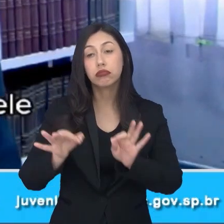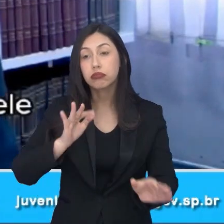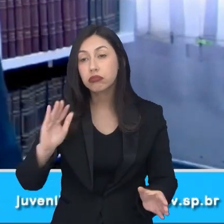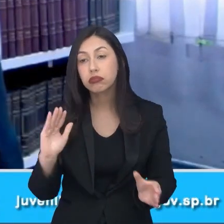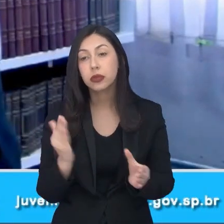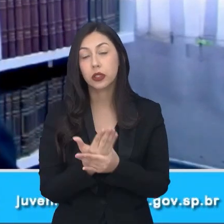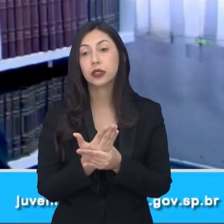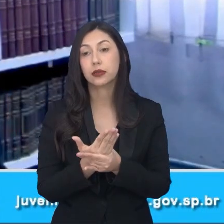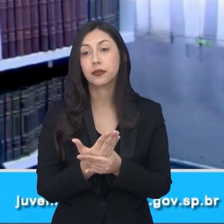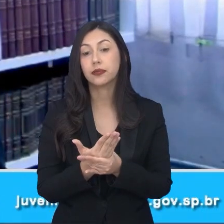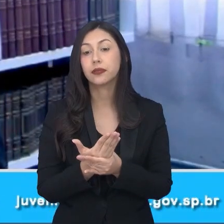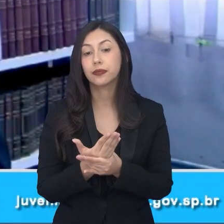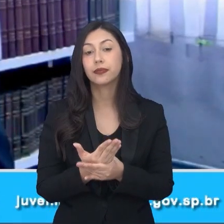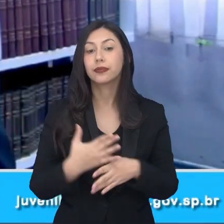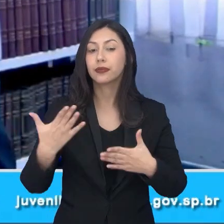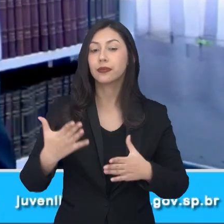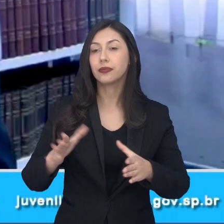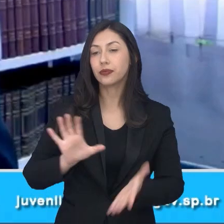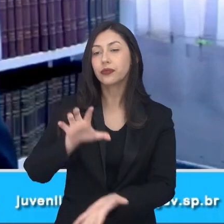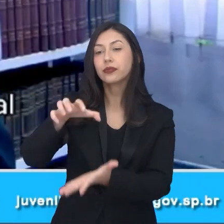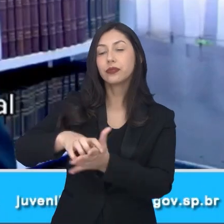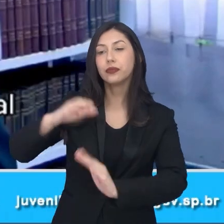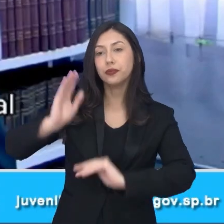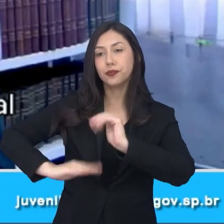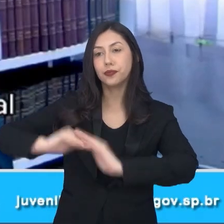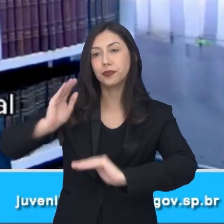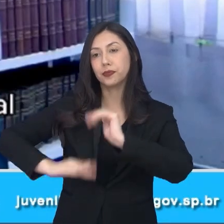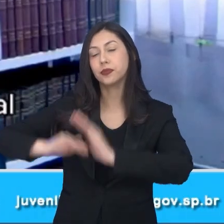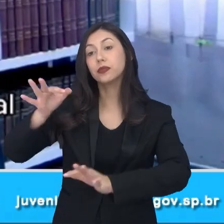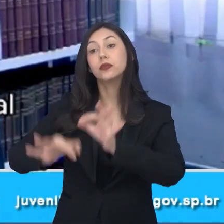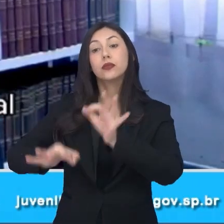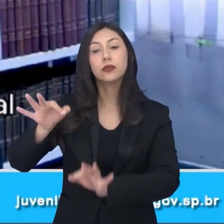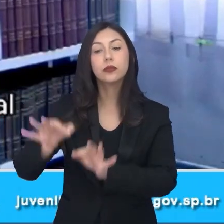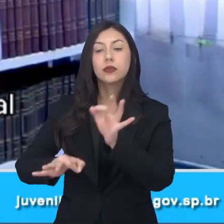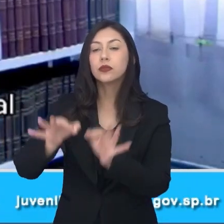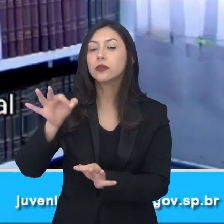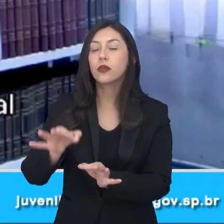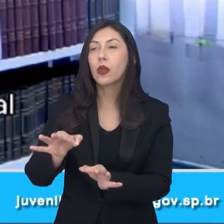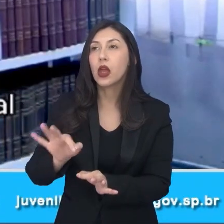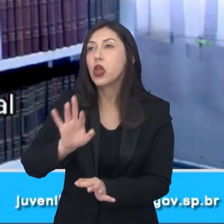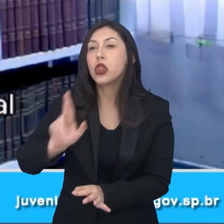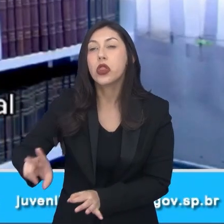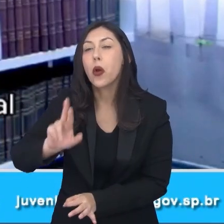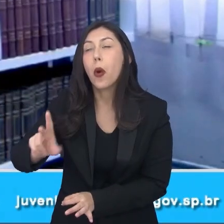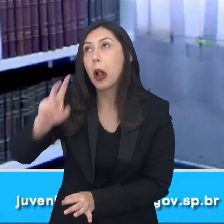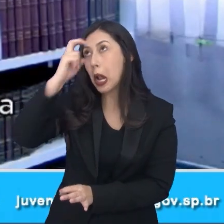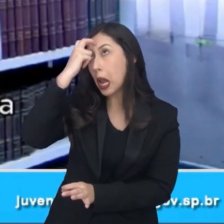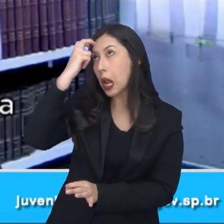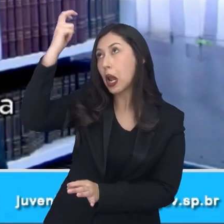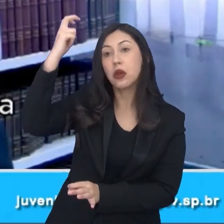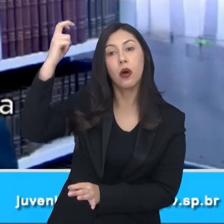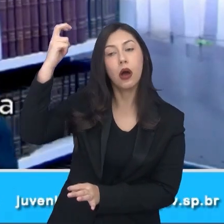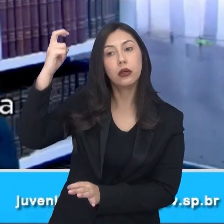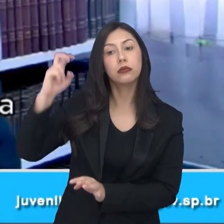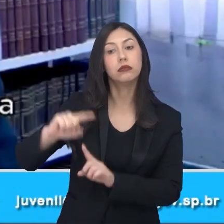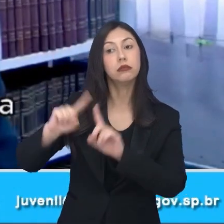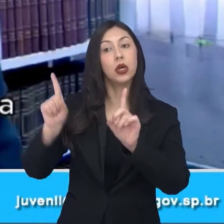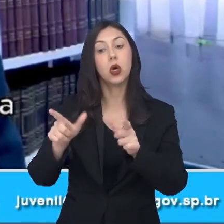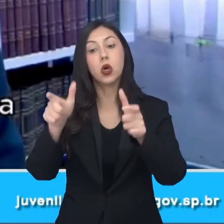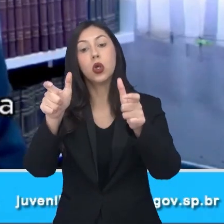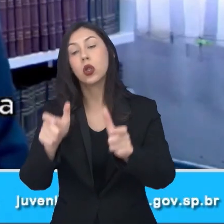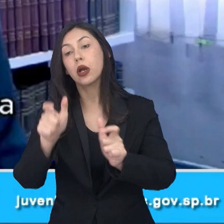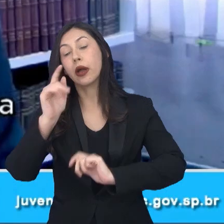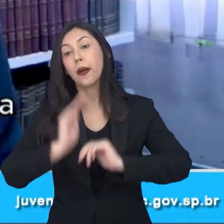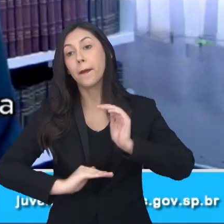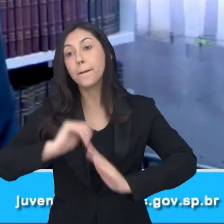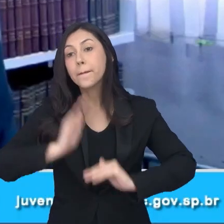judiciário para ele. Então, o núcleo de prática jurídica não é uma parte de atividade intelectual, mas é um local de